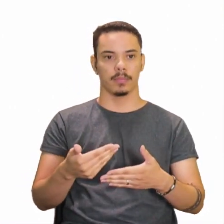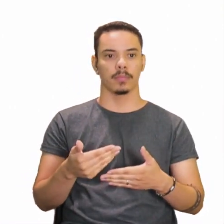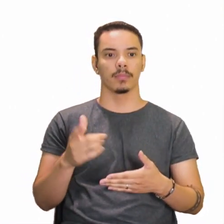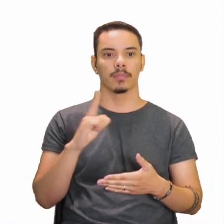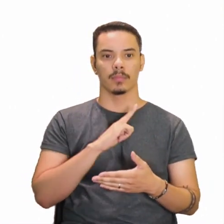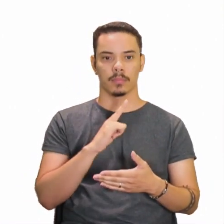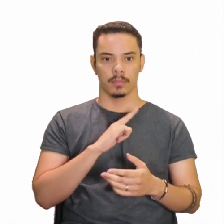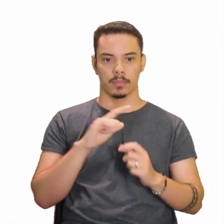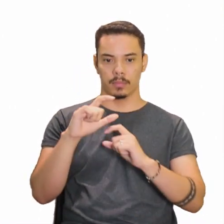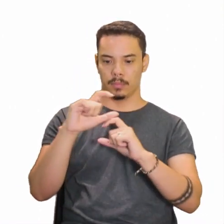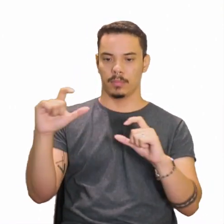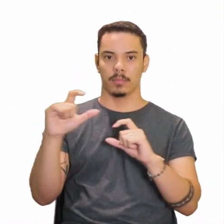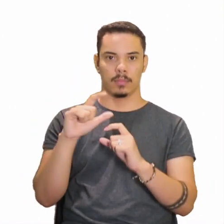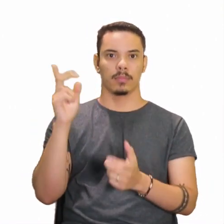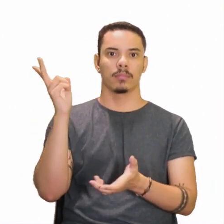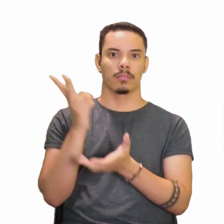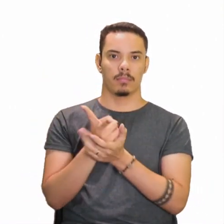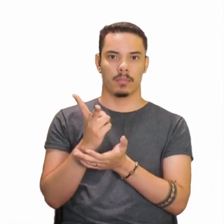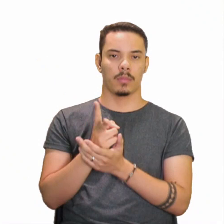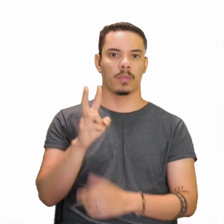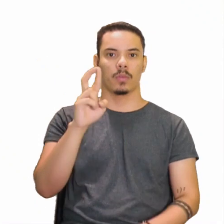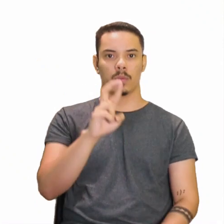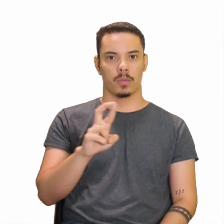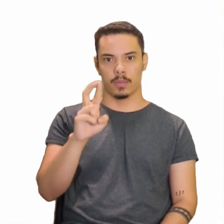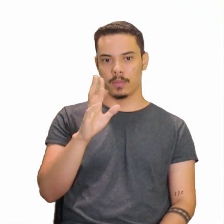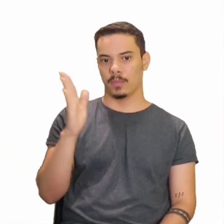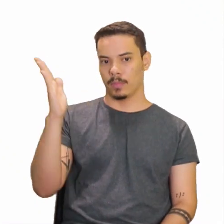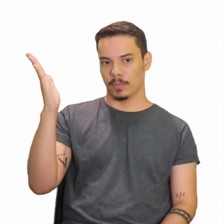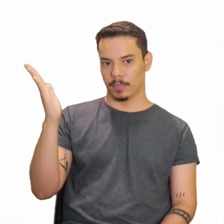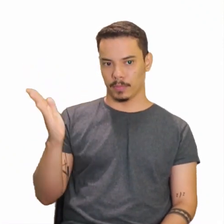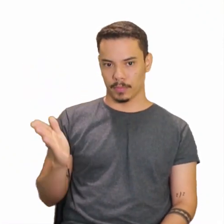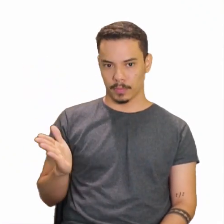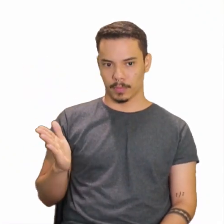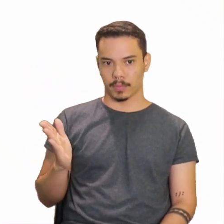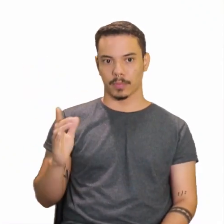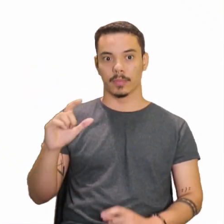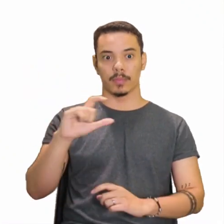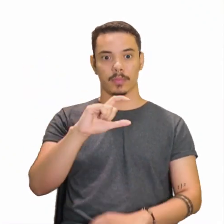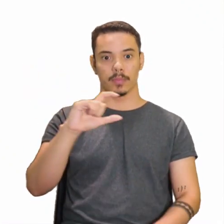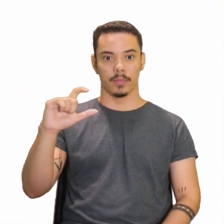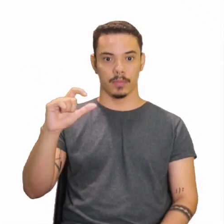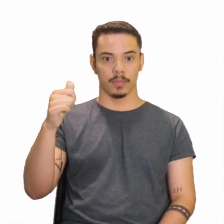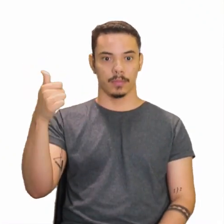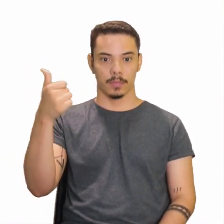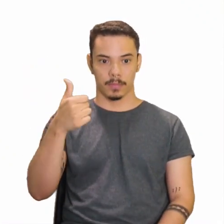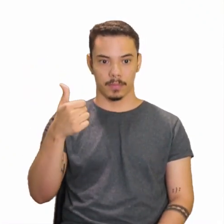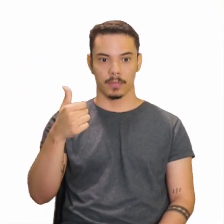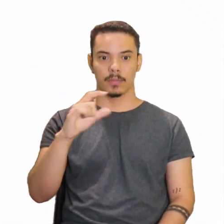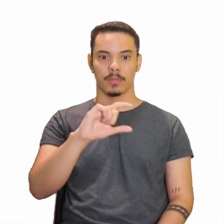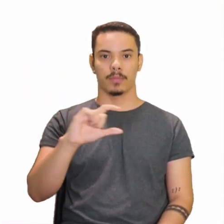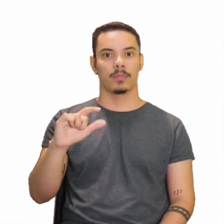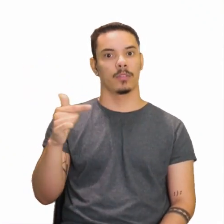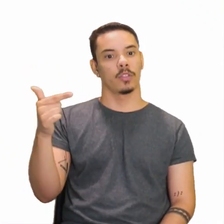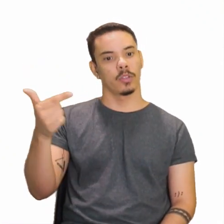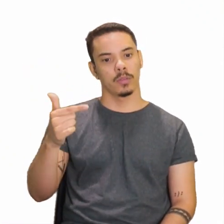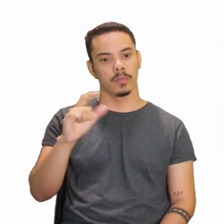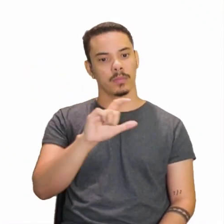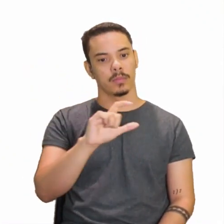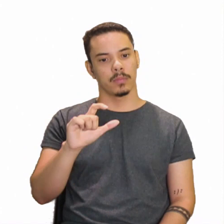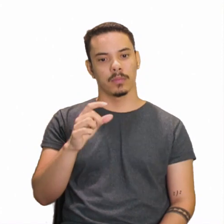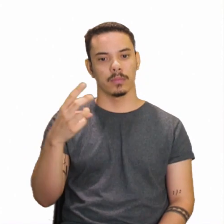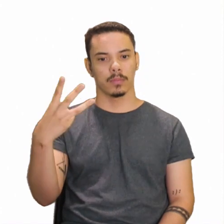em quadros. Observe aqui, amadinho, o quadro 1, quadro 2,